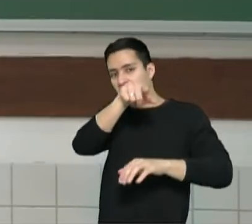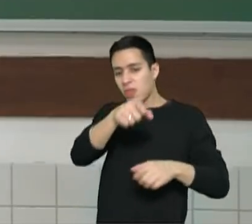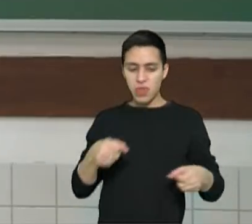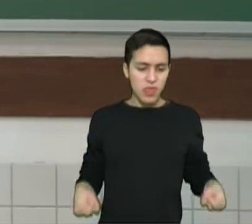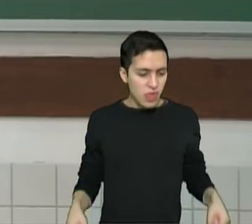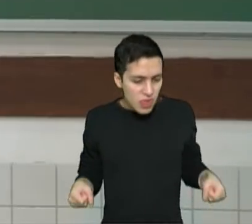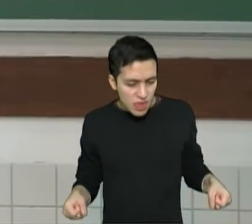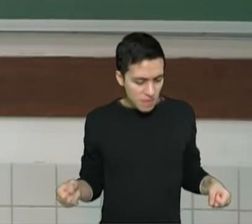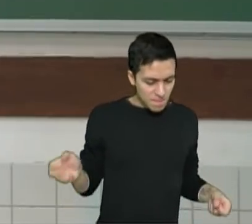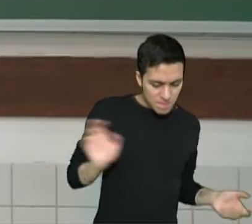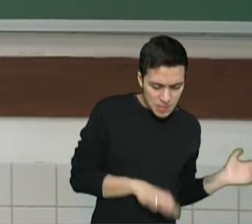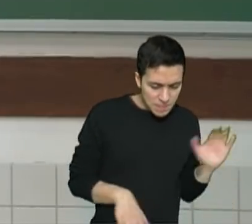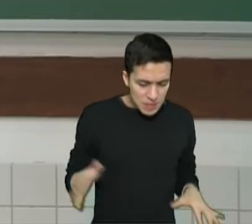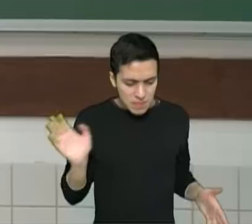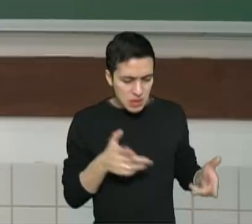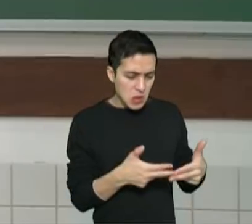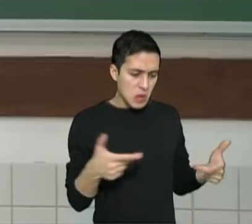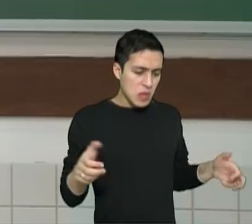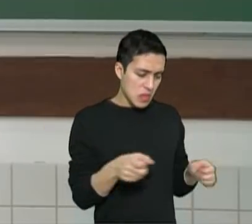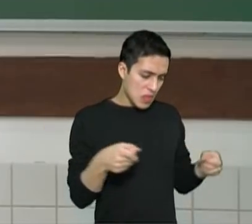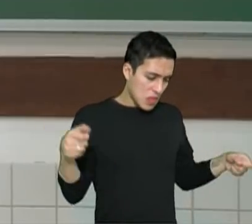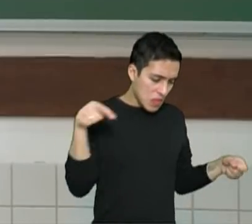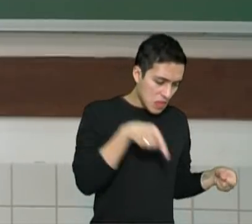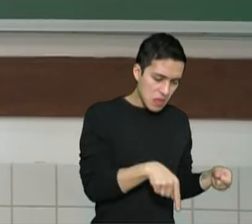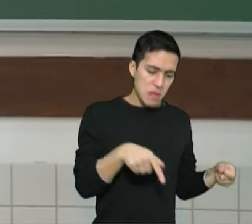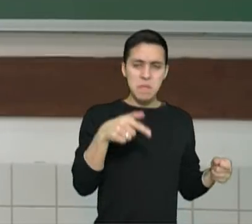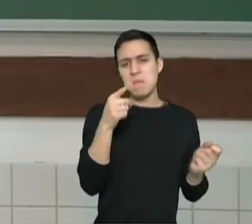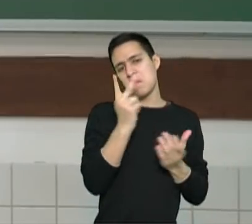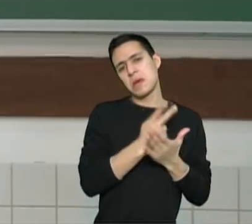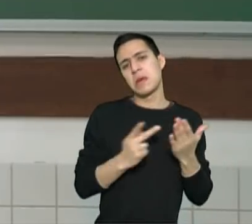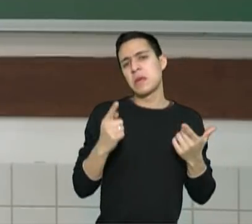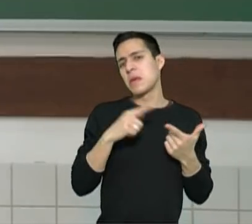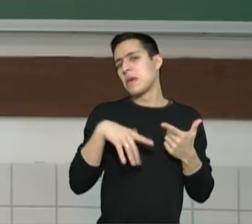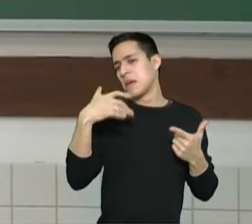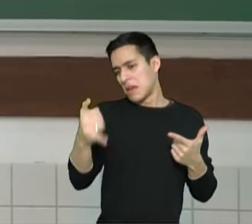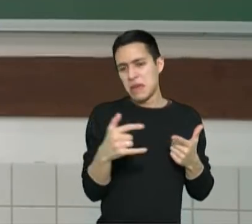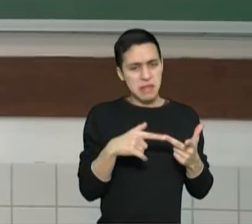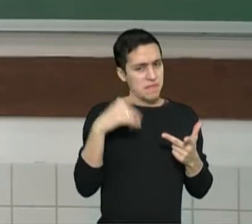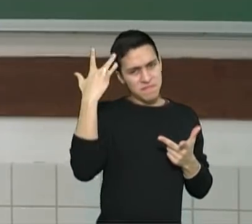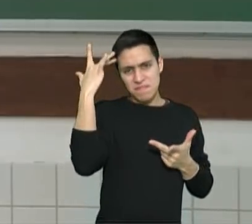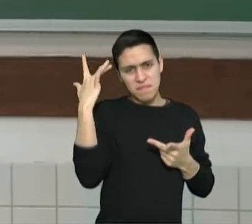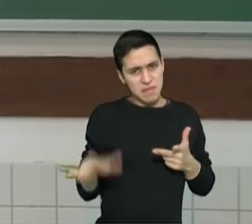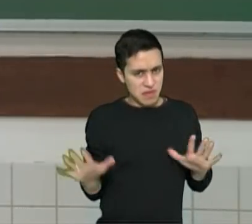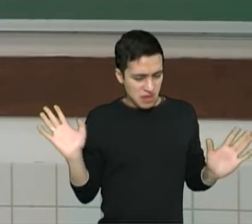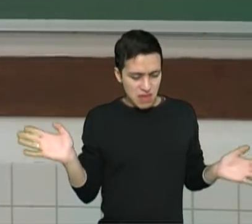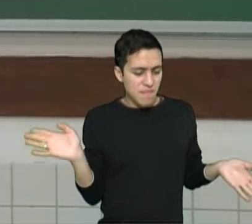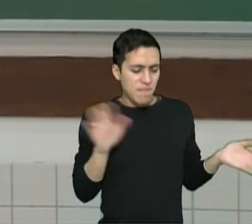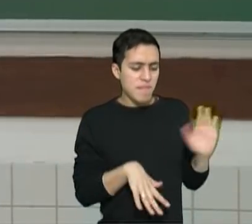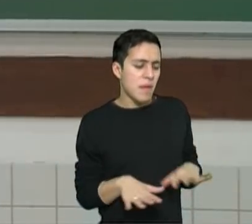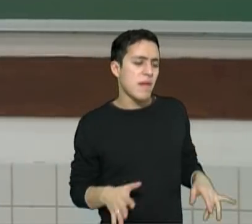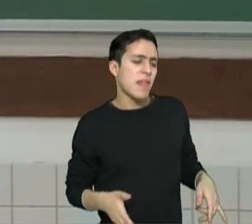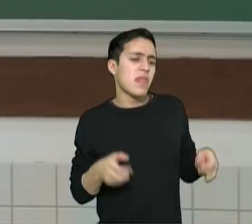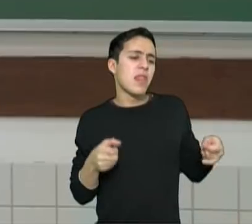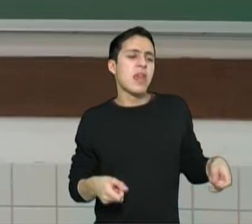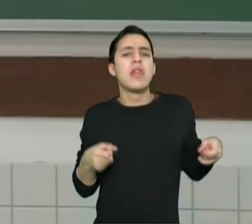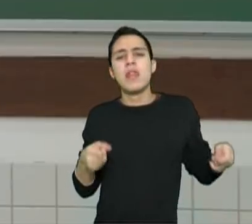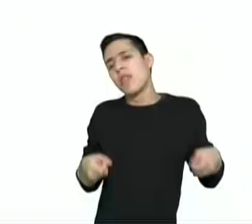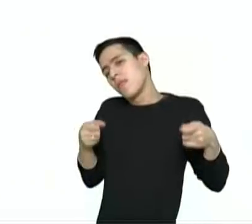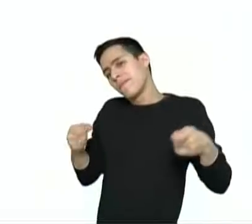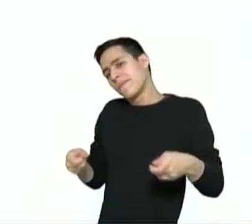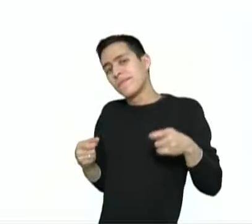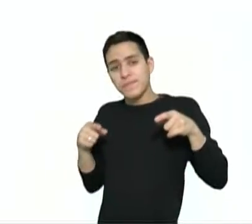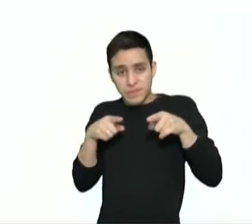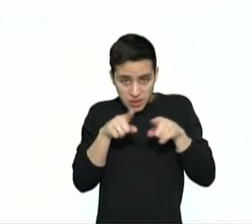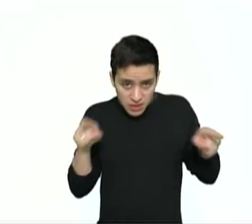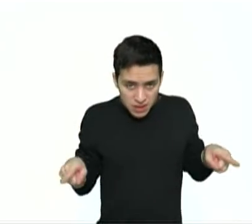colocou todo o seu material, né? Não sei se vai ser pincel e tinta, ou caneta e papel, né? Mas você colocou o seu material ali. Então,